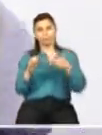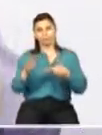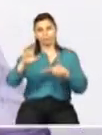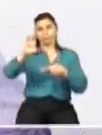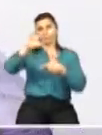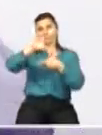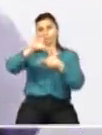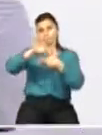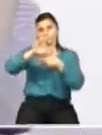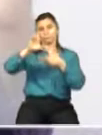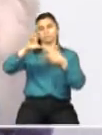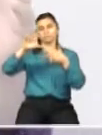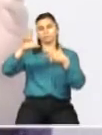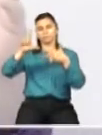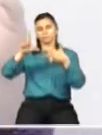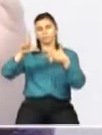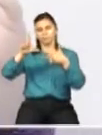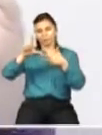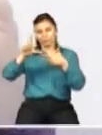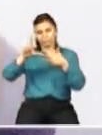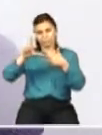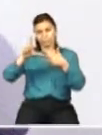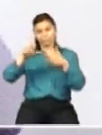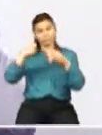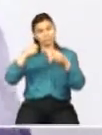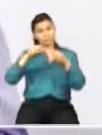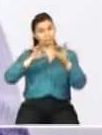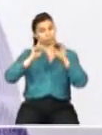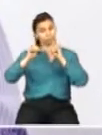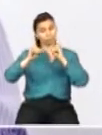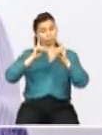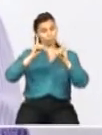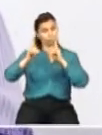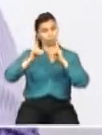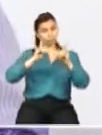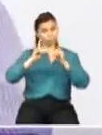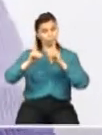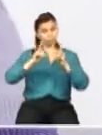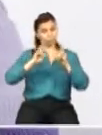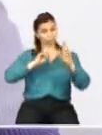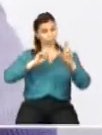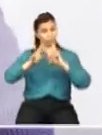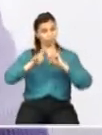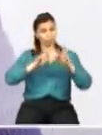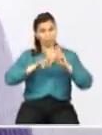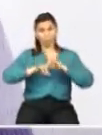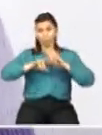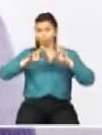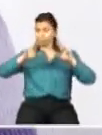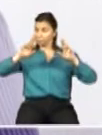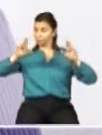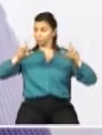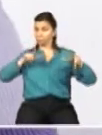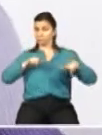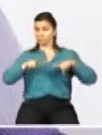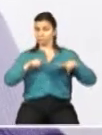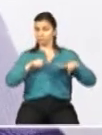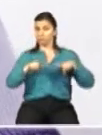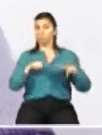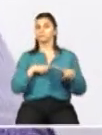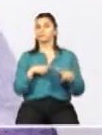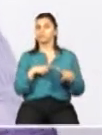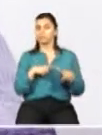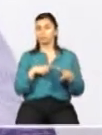importância do diálogo e de um bom relacionamento para o bem comum da cidade. Várias ações têm